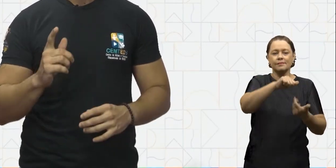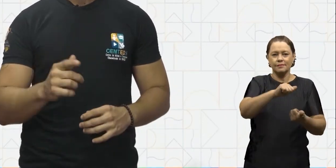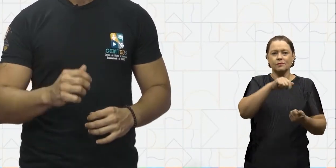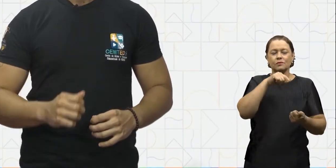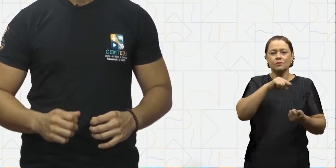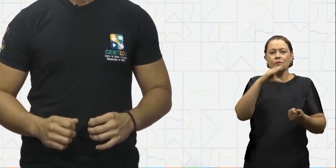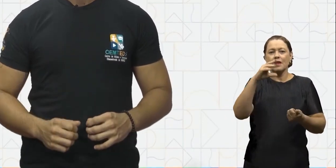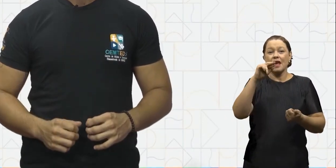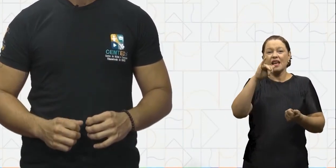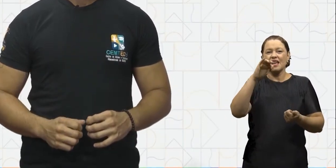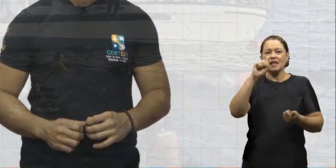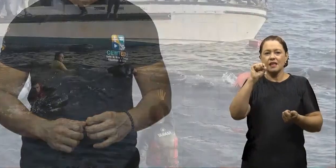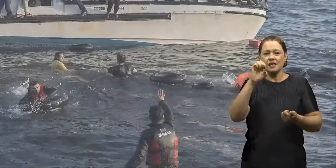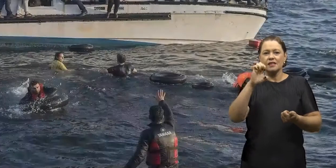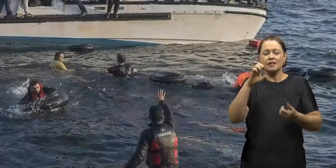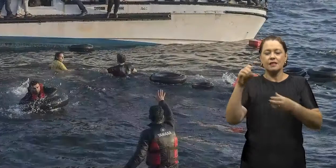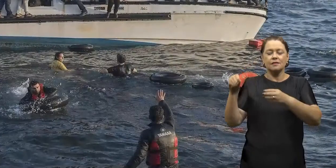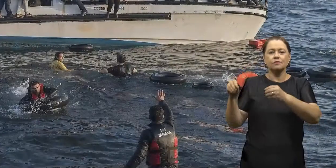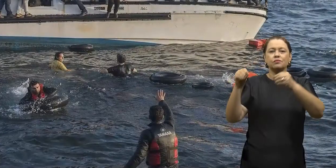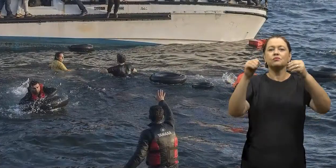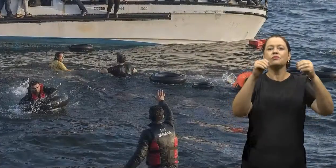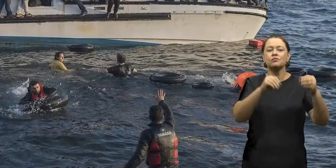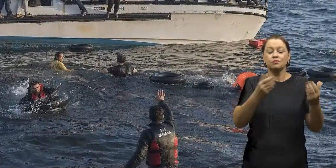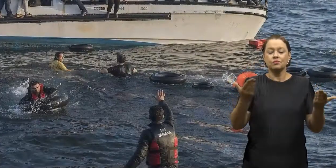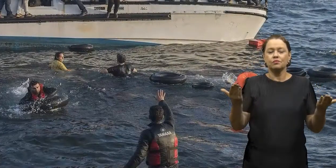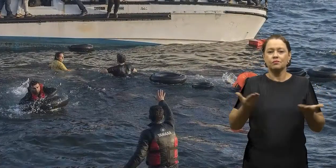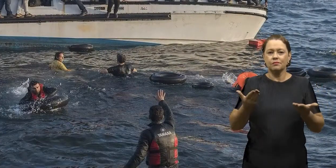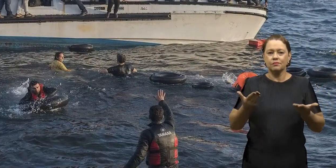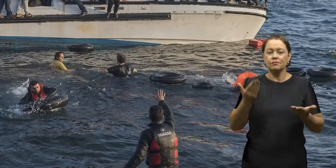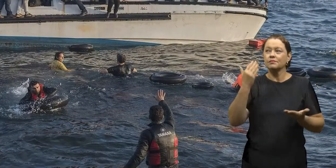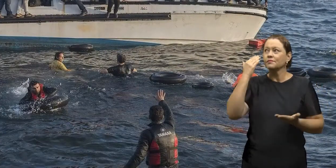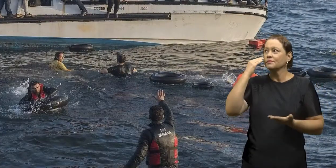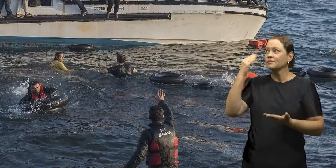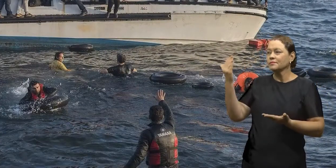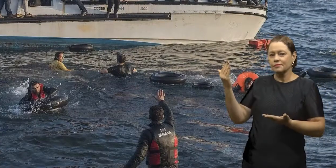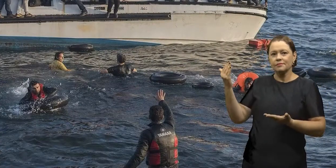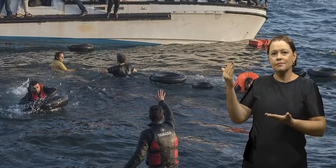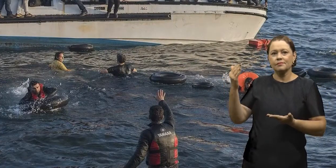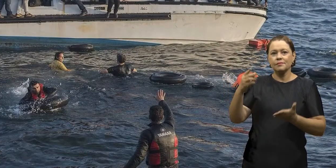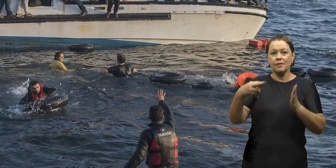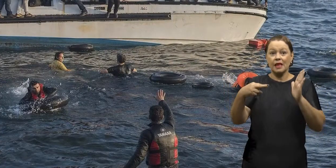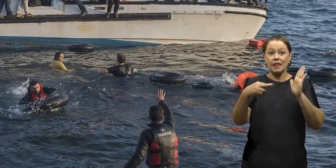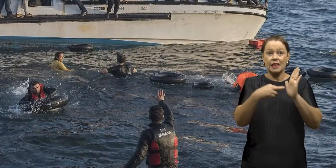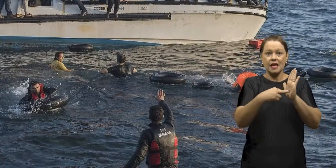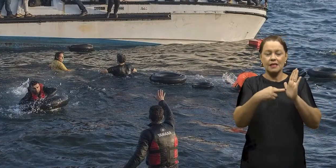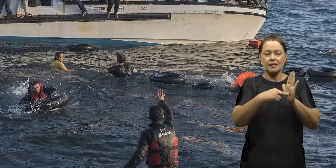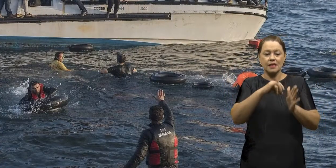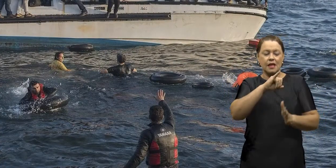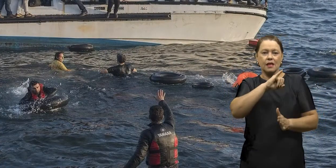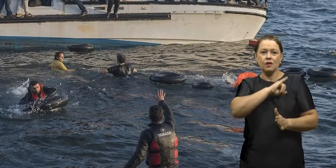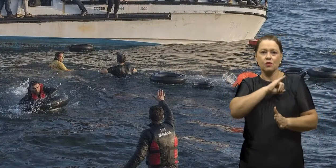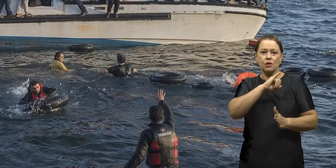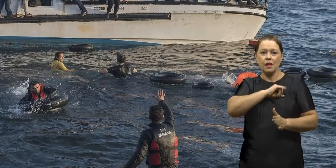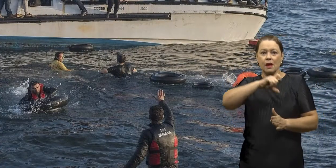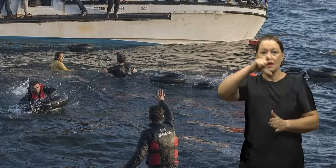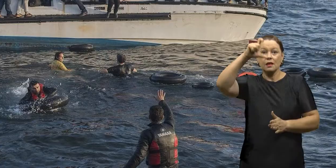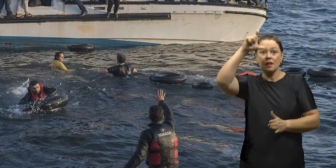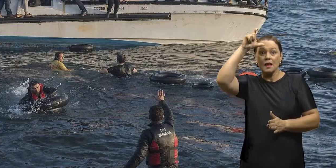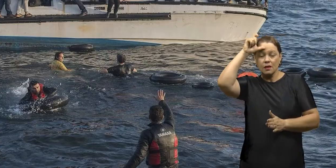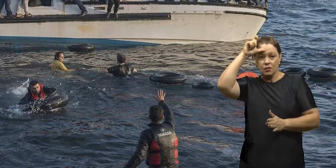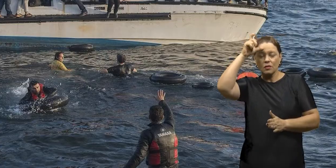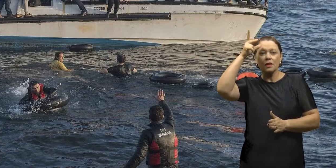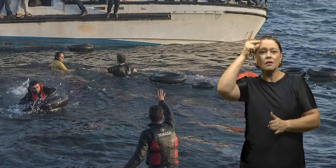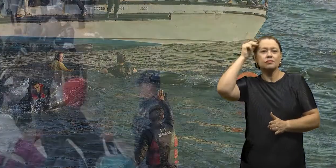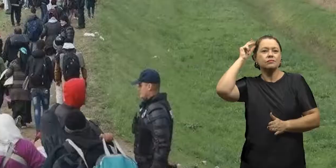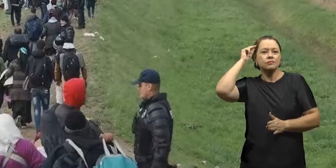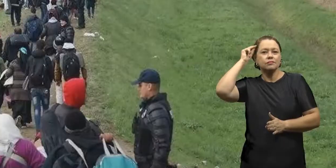a crise migratória atual. Aqui vemos a chegada de refugiados da Síria e do Iraque, vindos da Turquia em uma